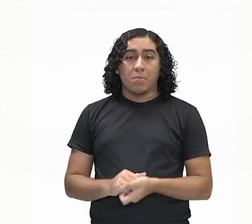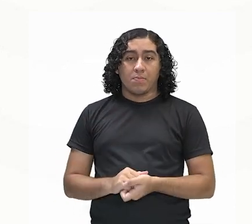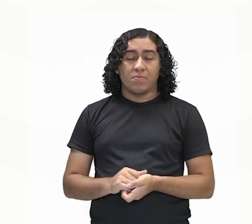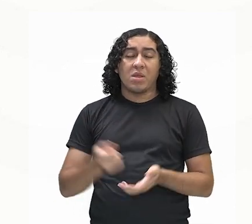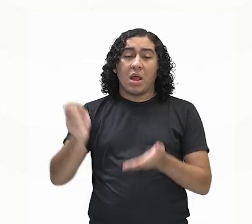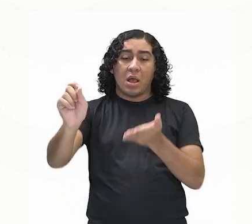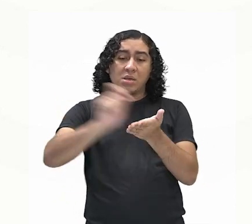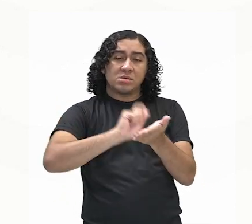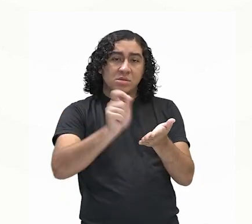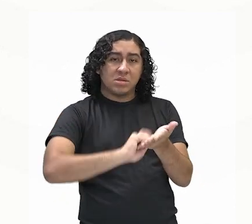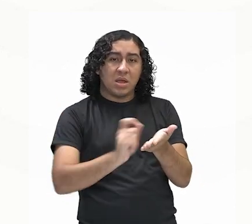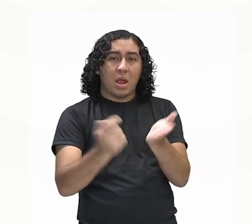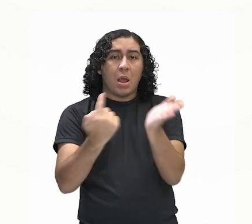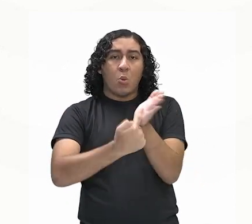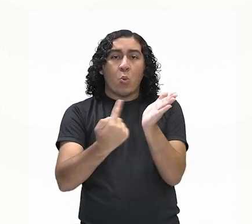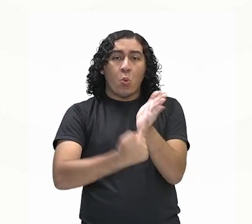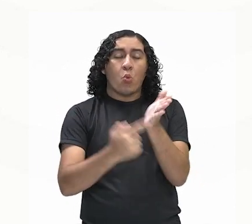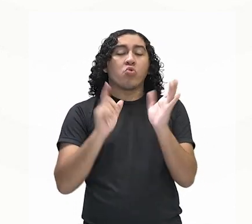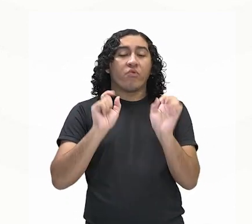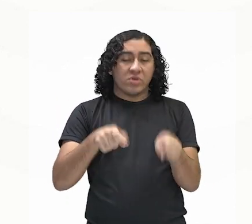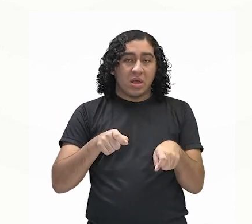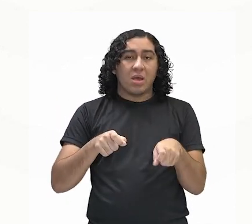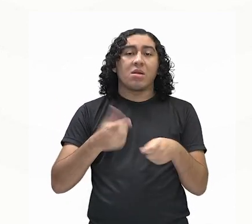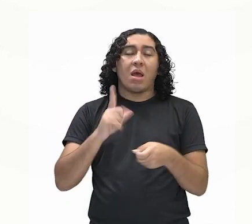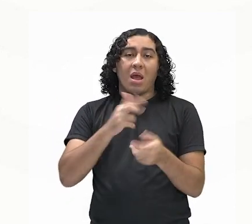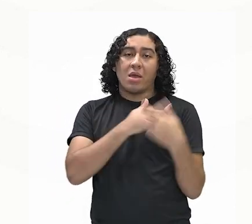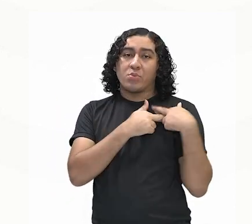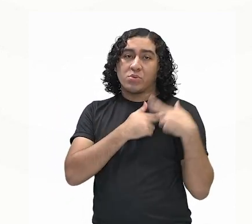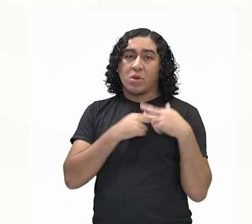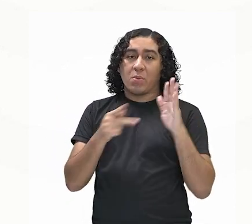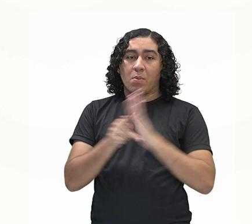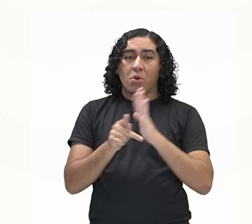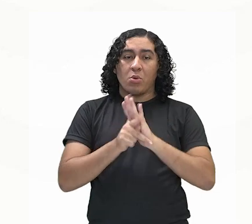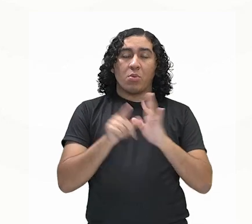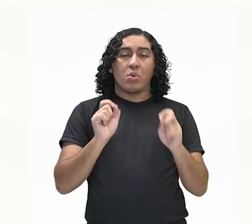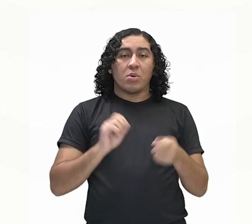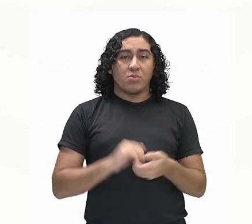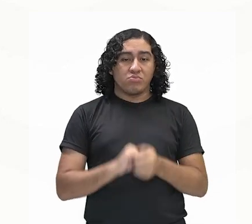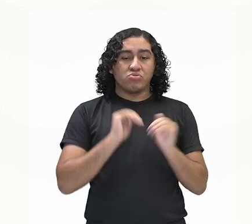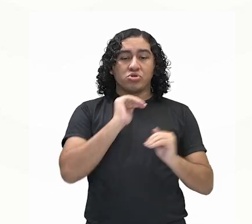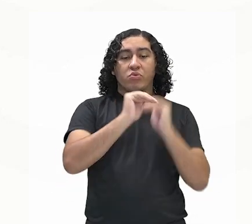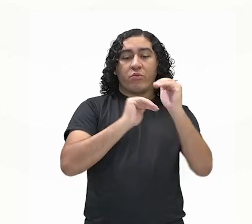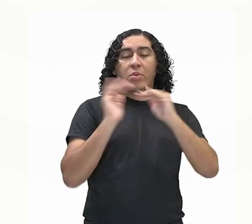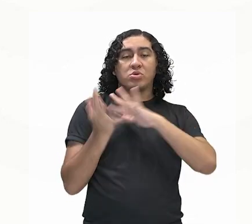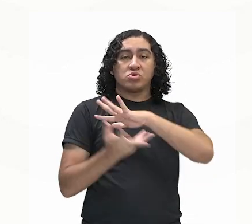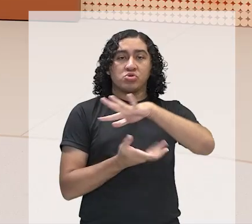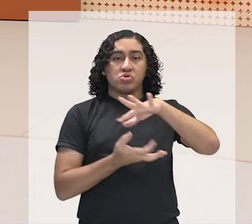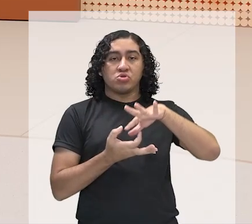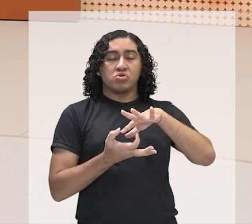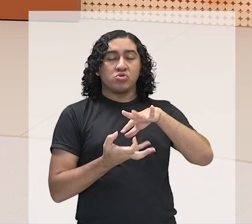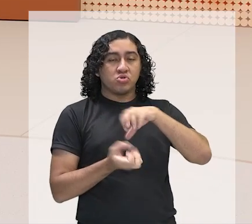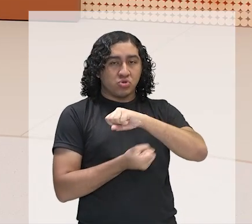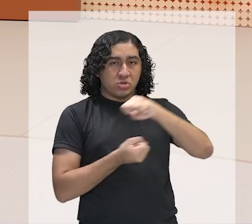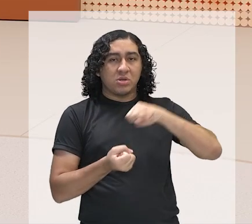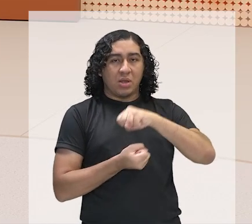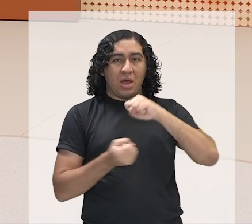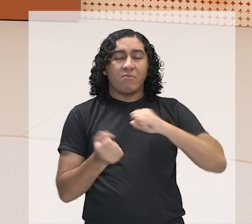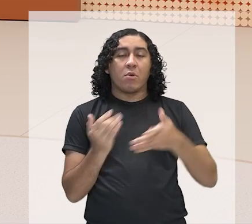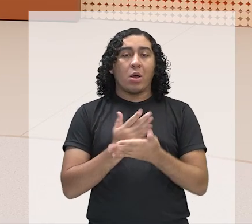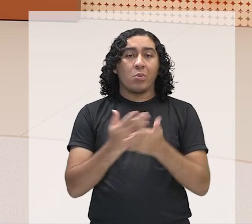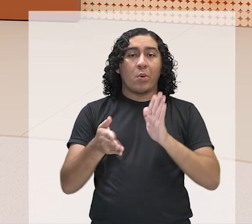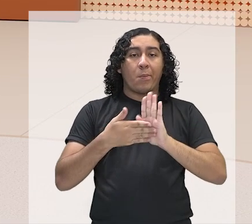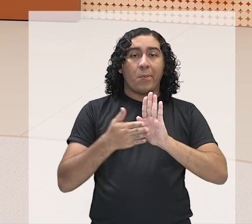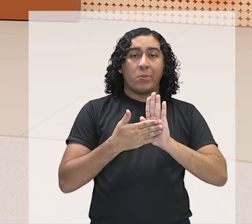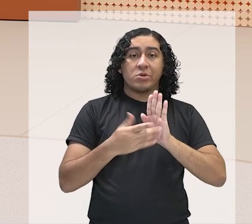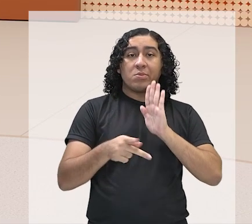assinarem acordo e se comprometerem de fato com o chamado desenvolvimento sustentável, com as propostas que tinham sido